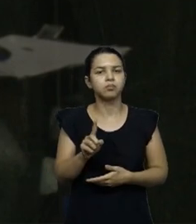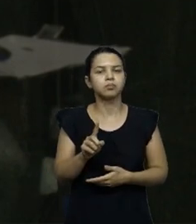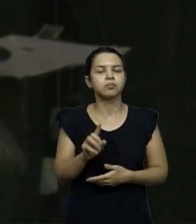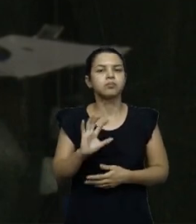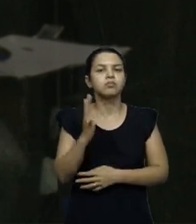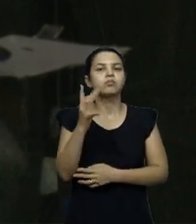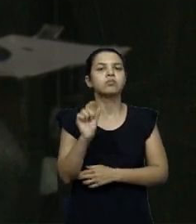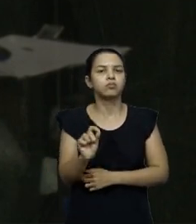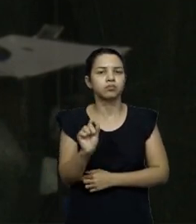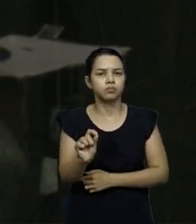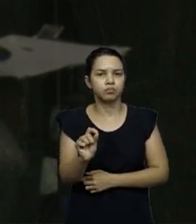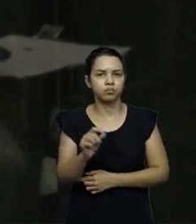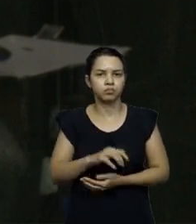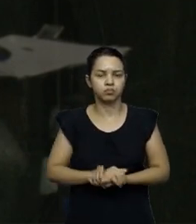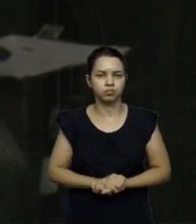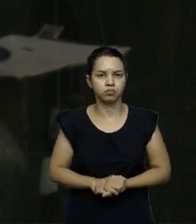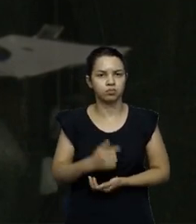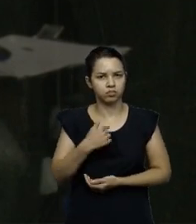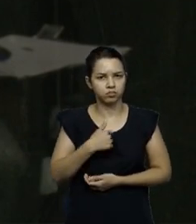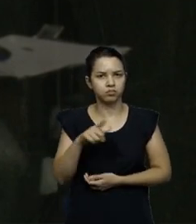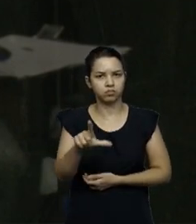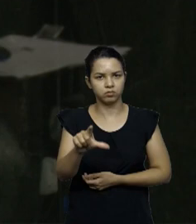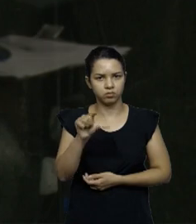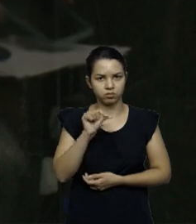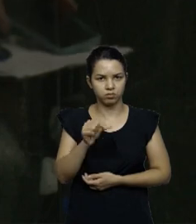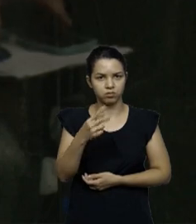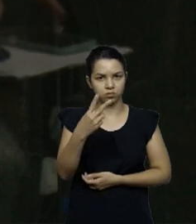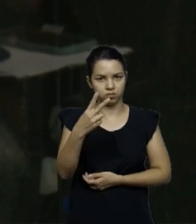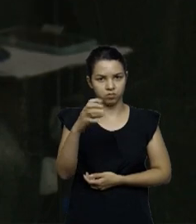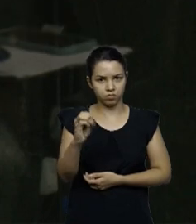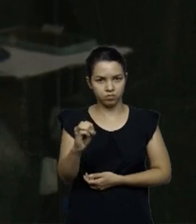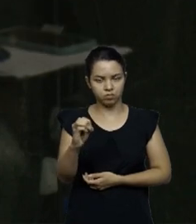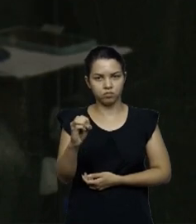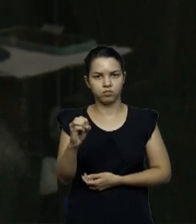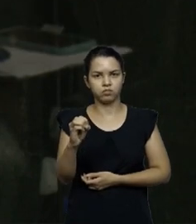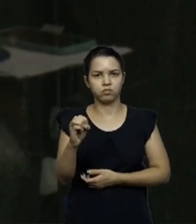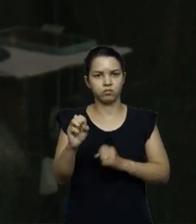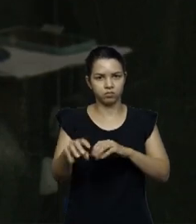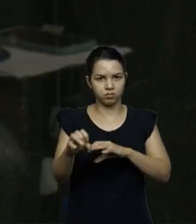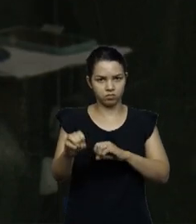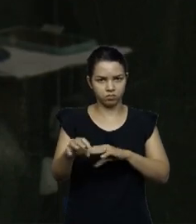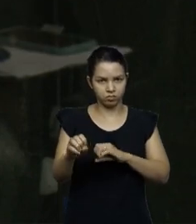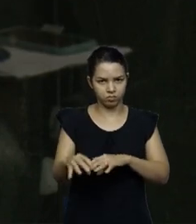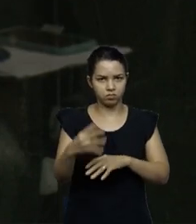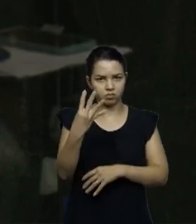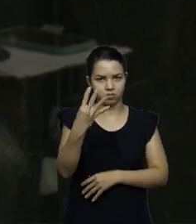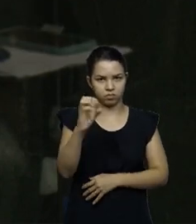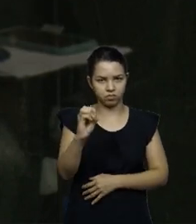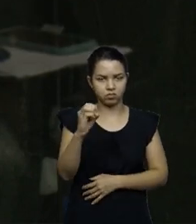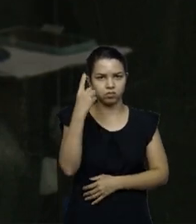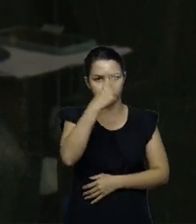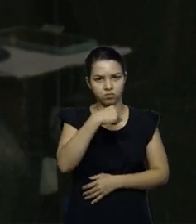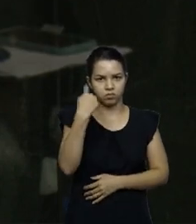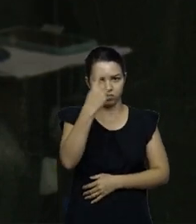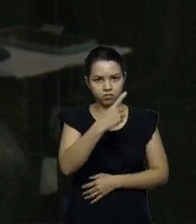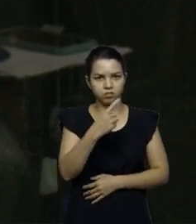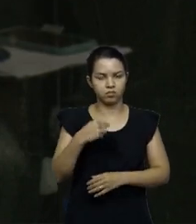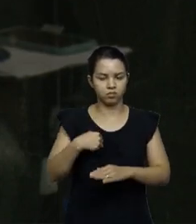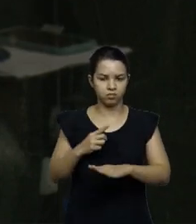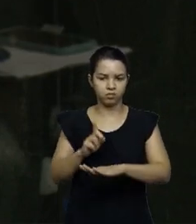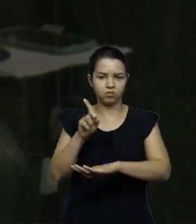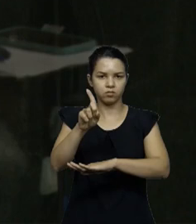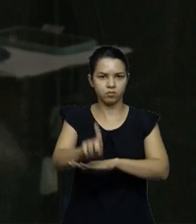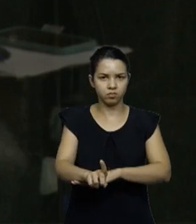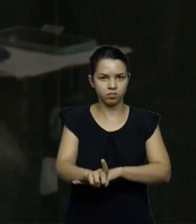que o que a escolha fiz lá a escolha 20 aulas 40 horas ao me apresentar aí não existe a suposta